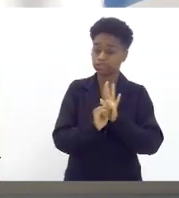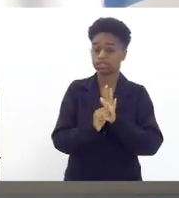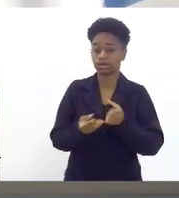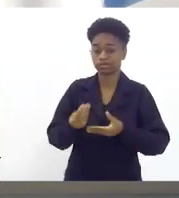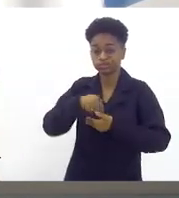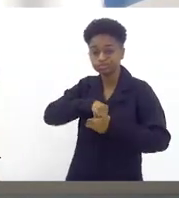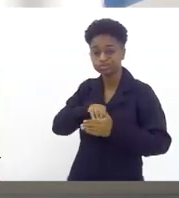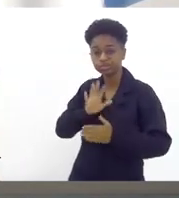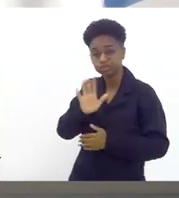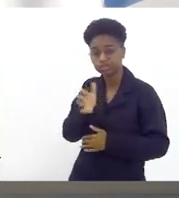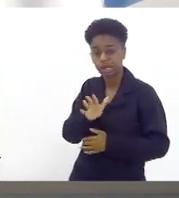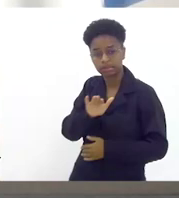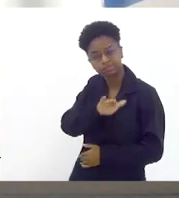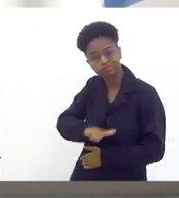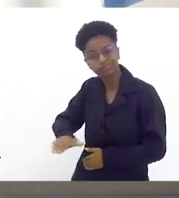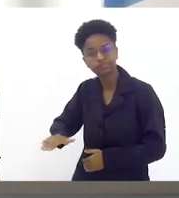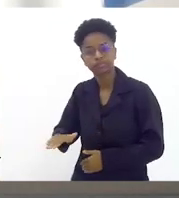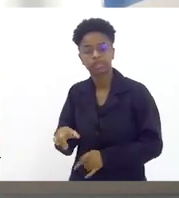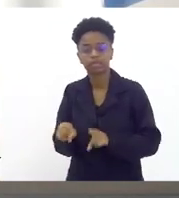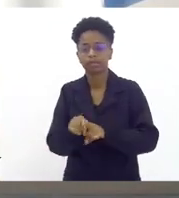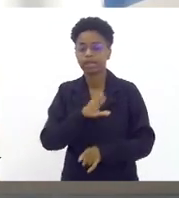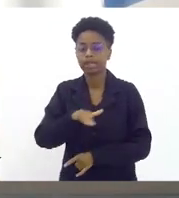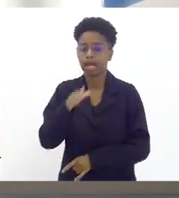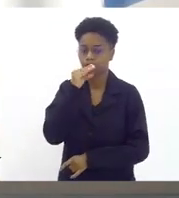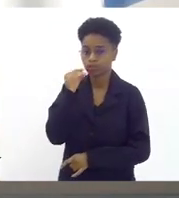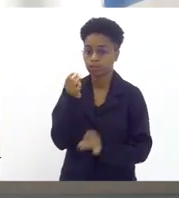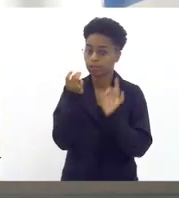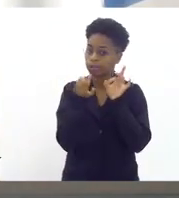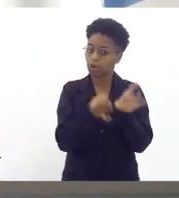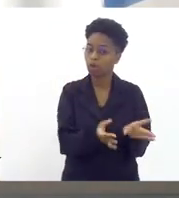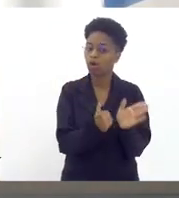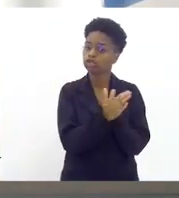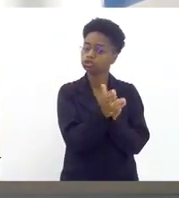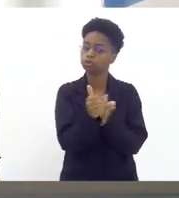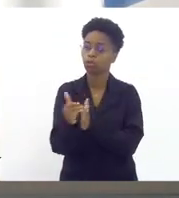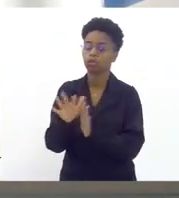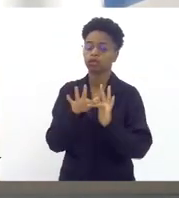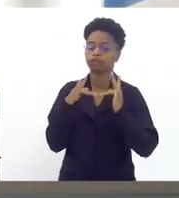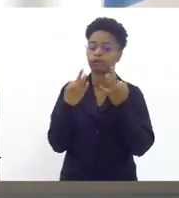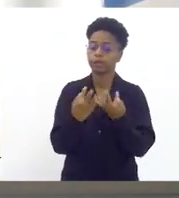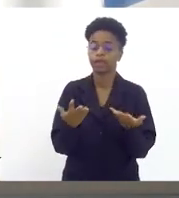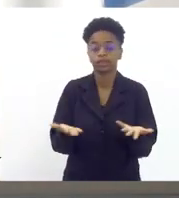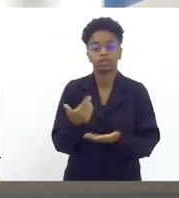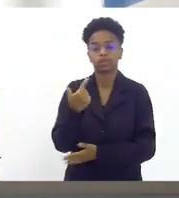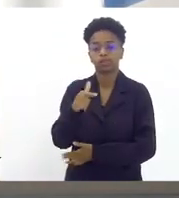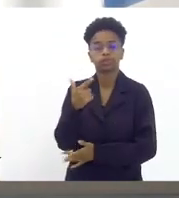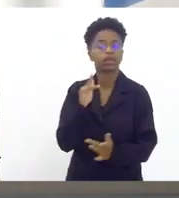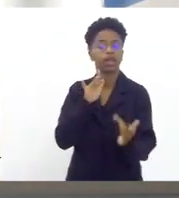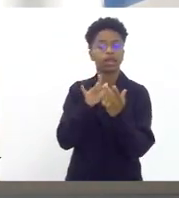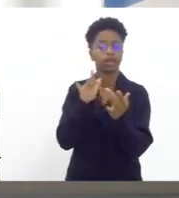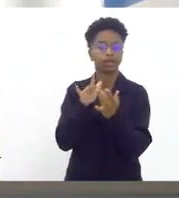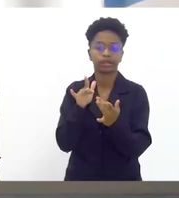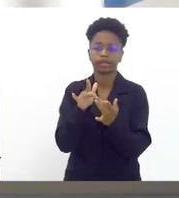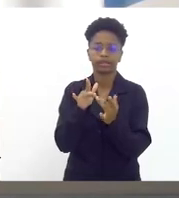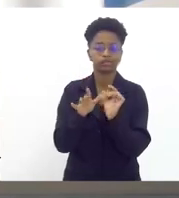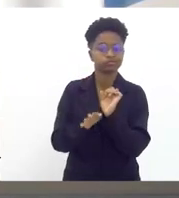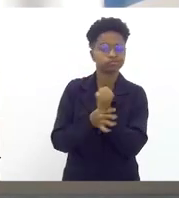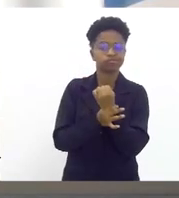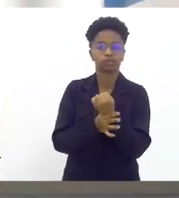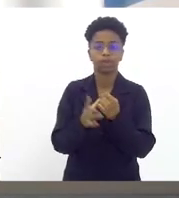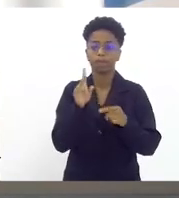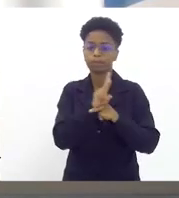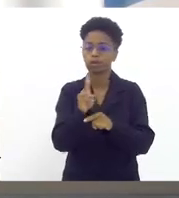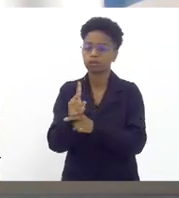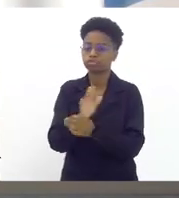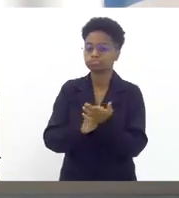aderente. Essas crianças e esses adolescentes são expulsos dos seus lares, então eles não têm acesso às garantias de